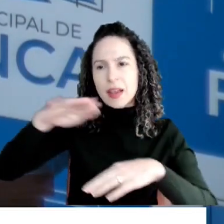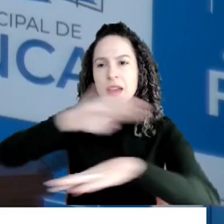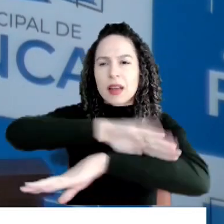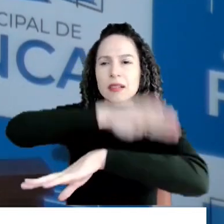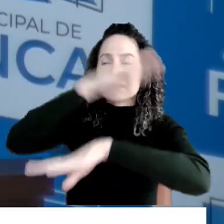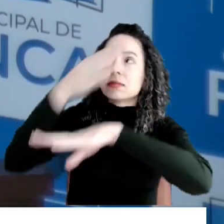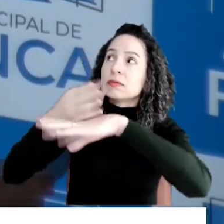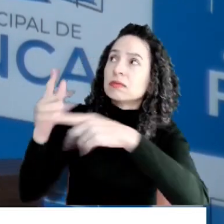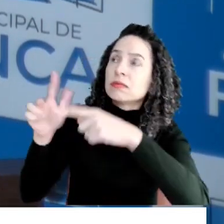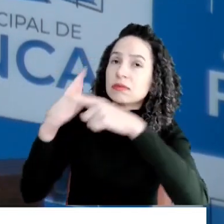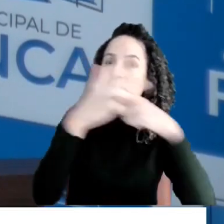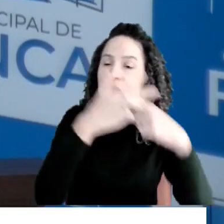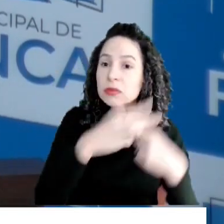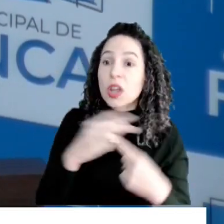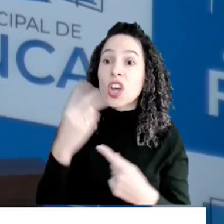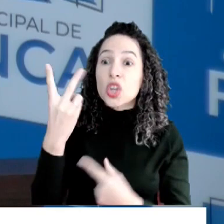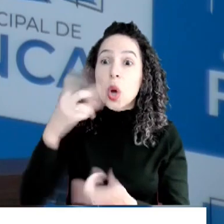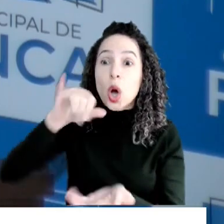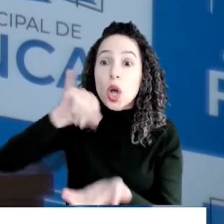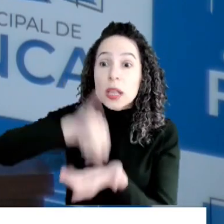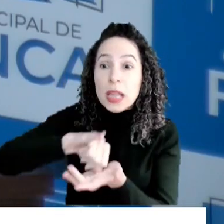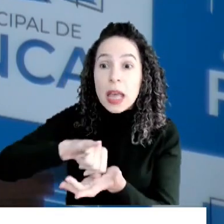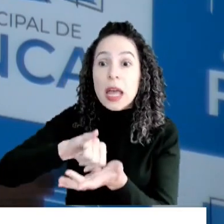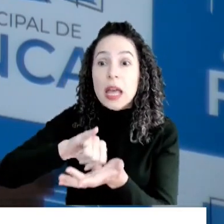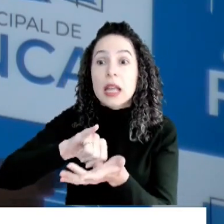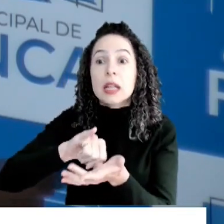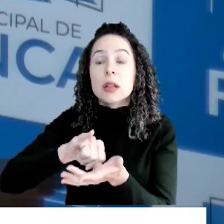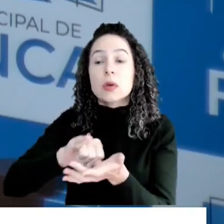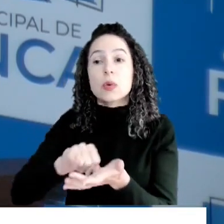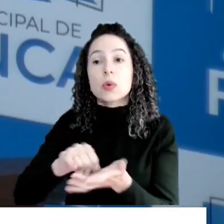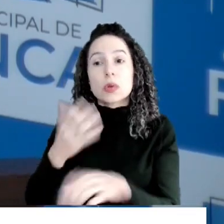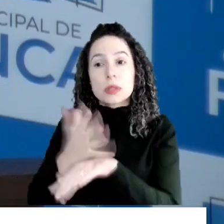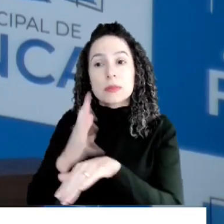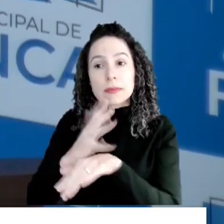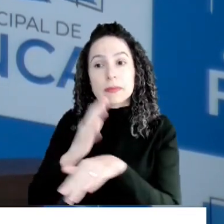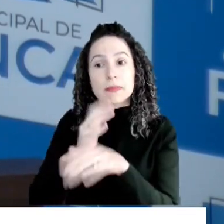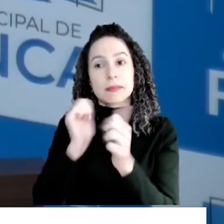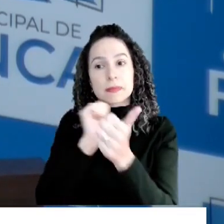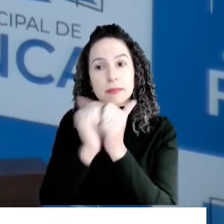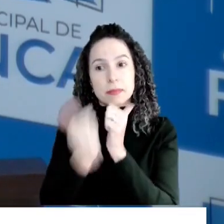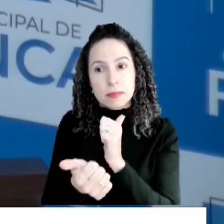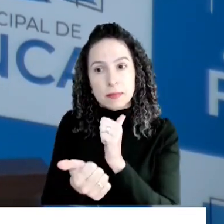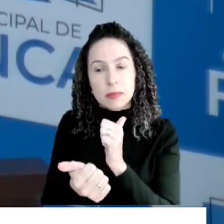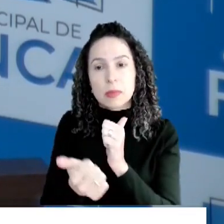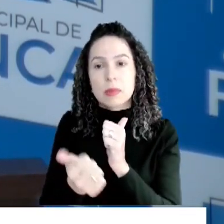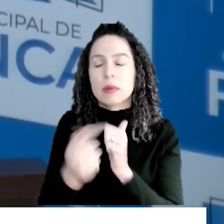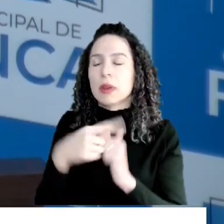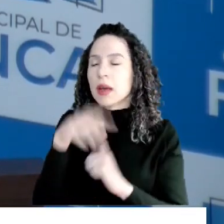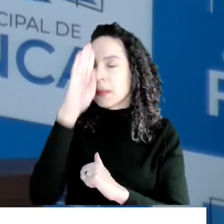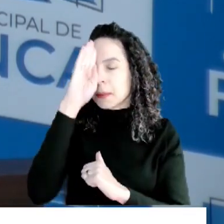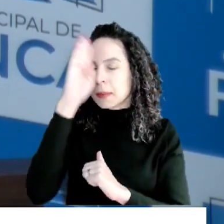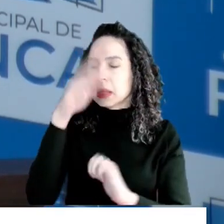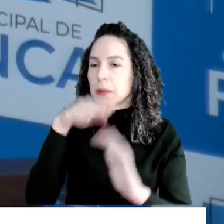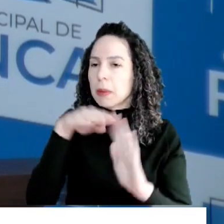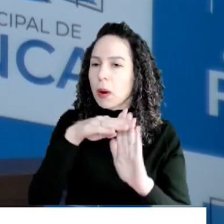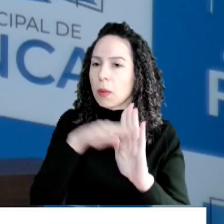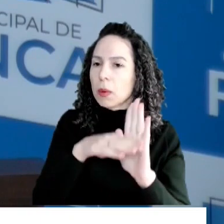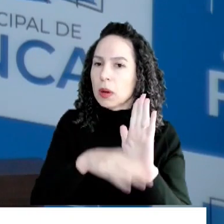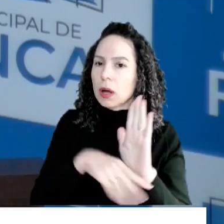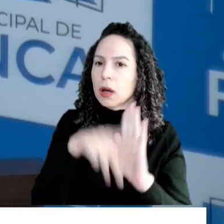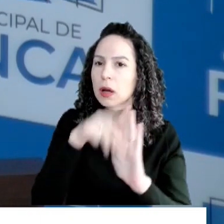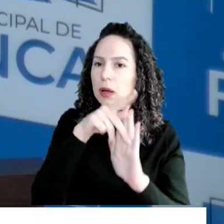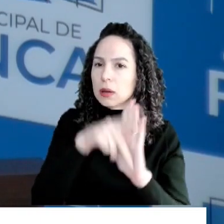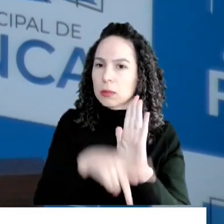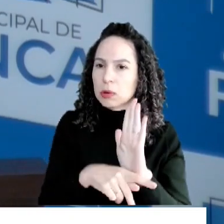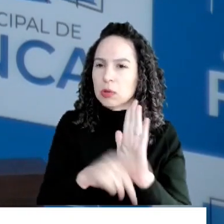2 centros de formação esportiva, que eu considero o principal programa e projeto esportivo